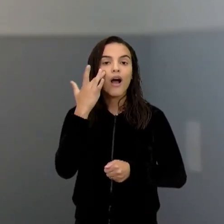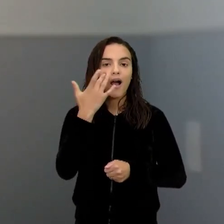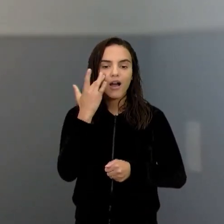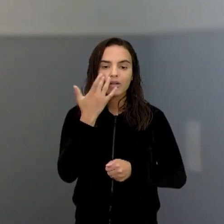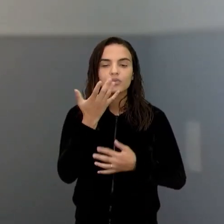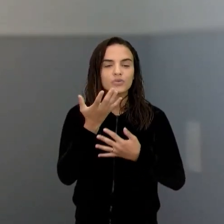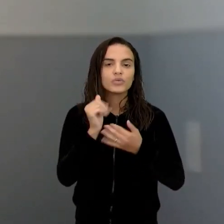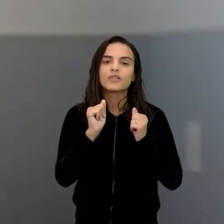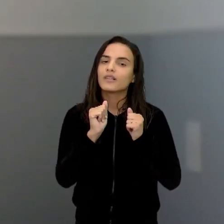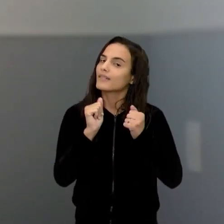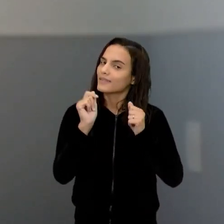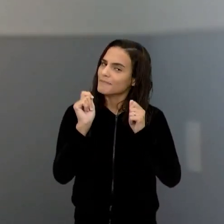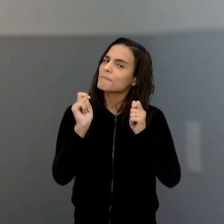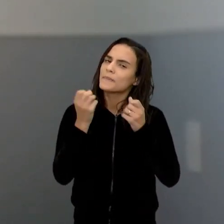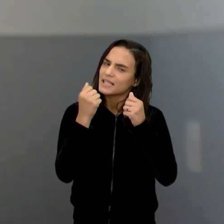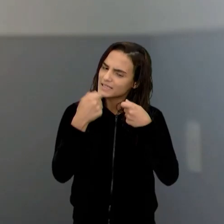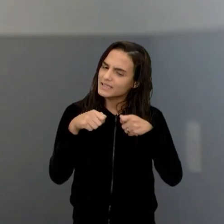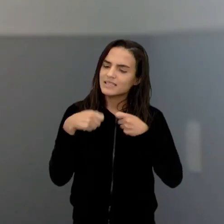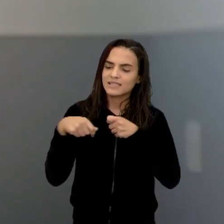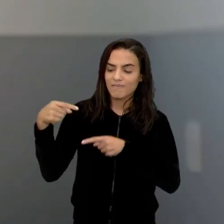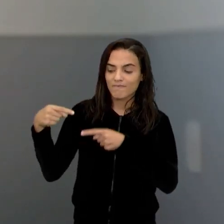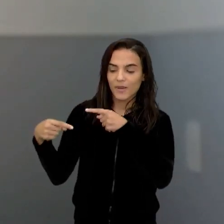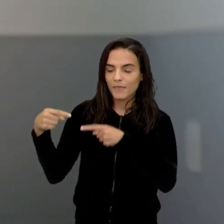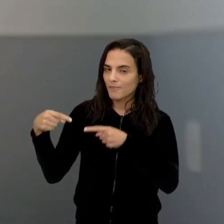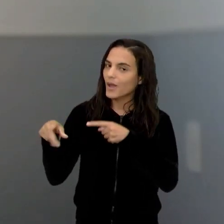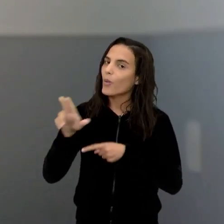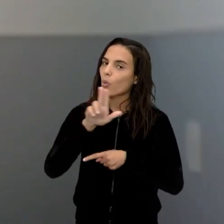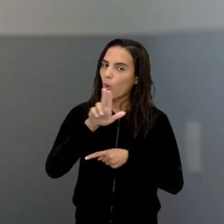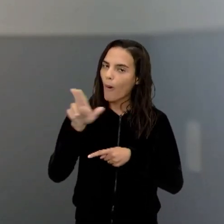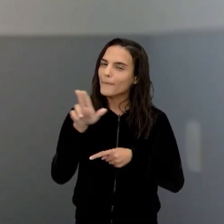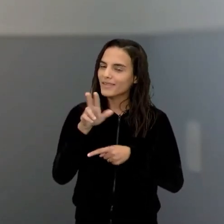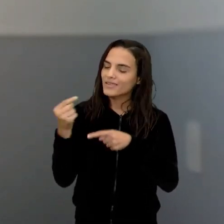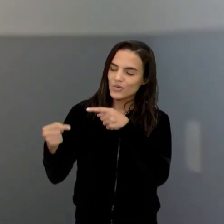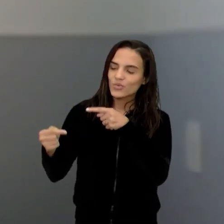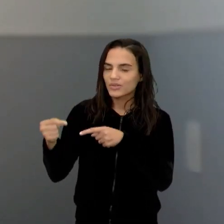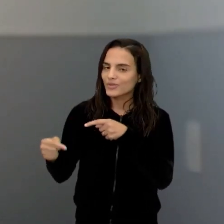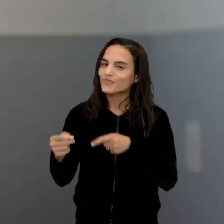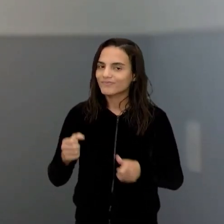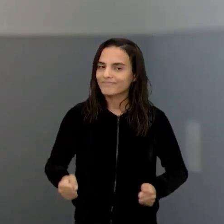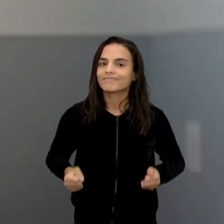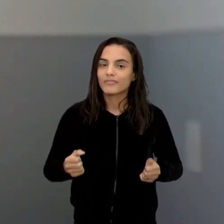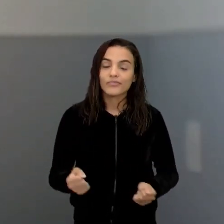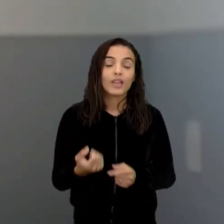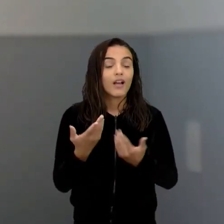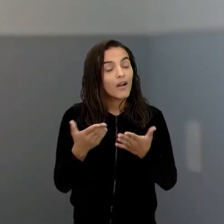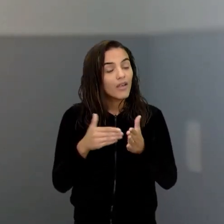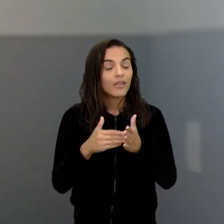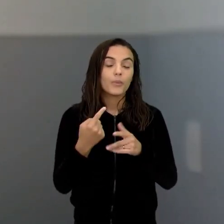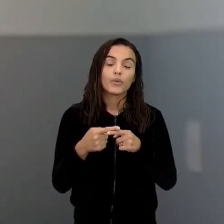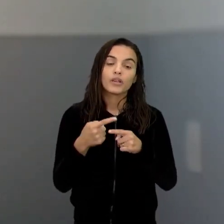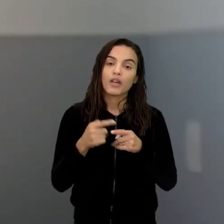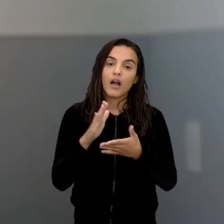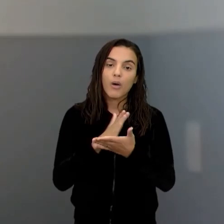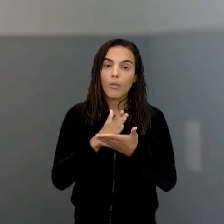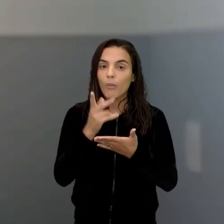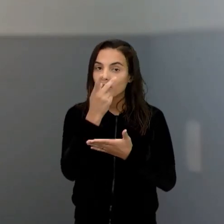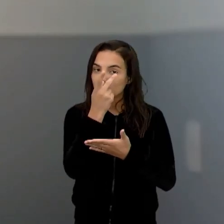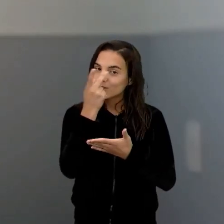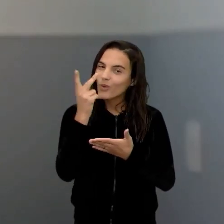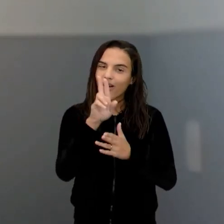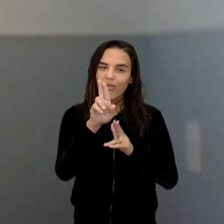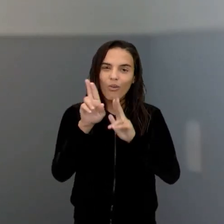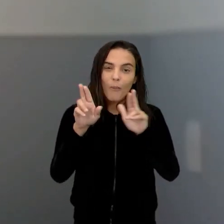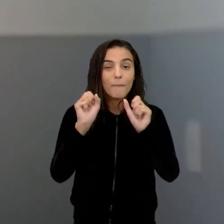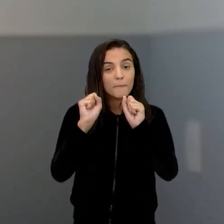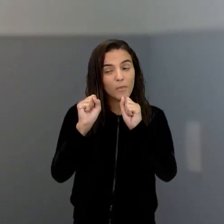super válido que se discuta a questão do nome, e até porque para algumas pessoas algum tipo de nomenclatura